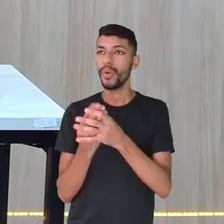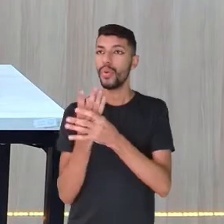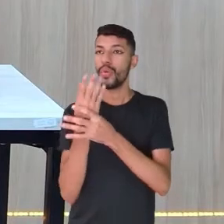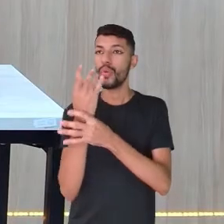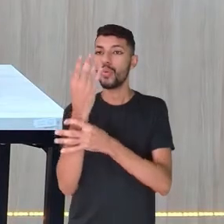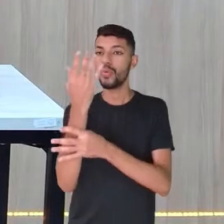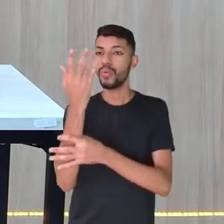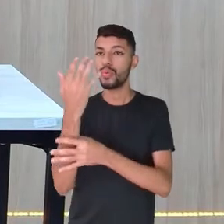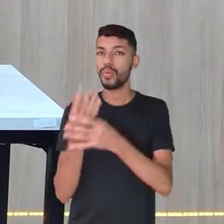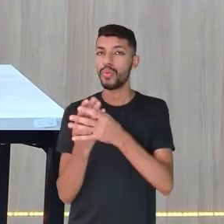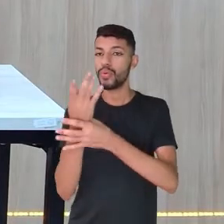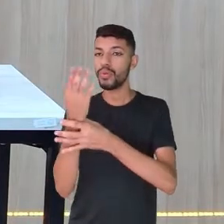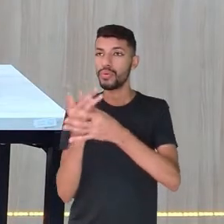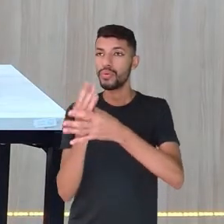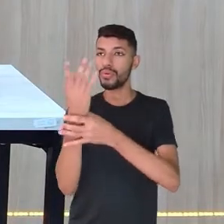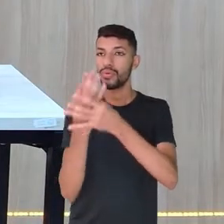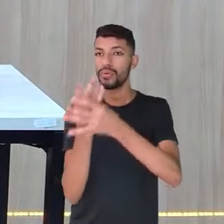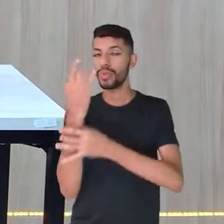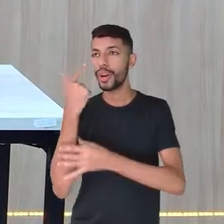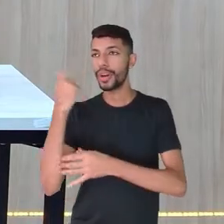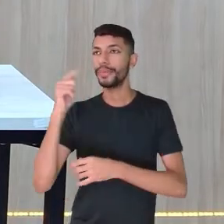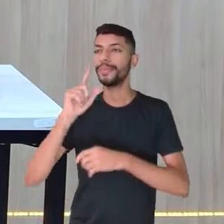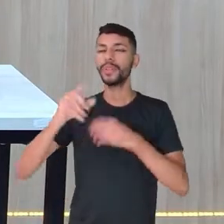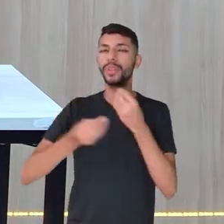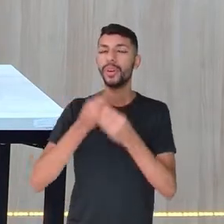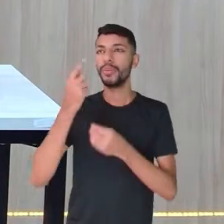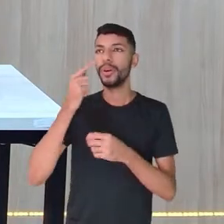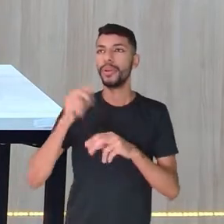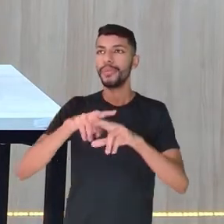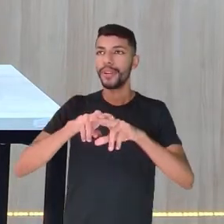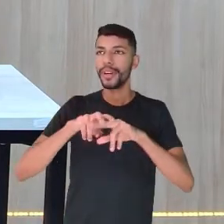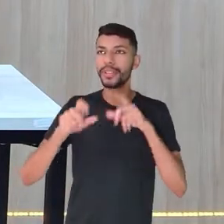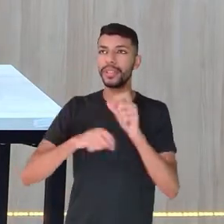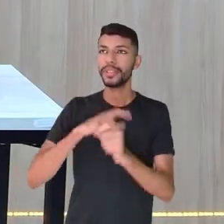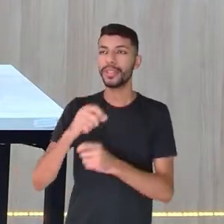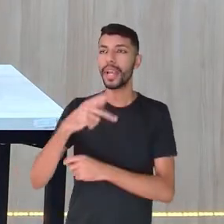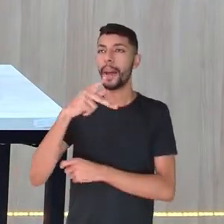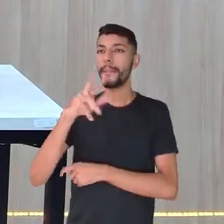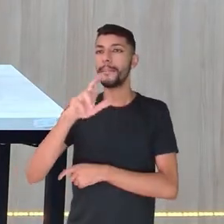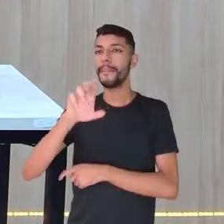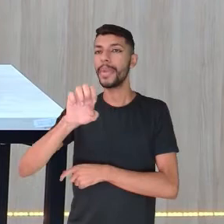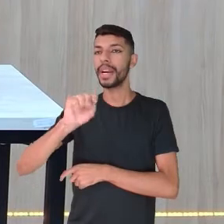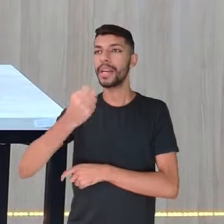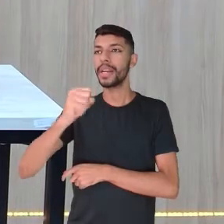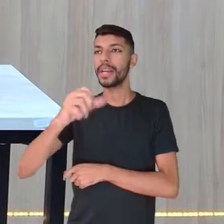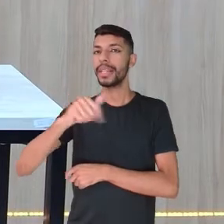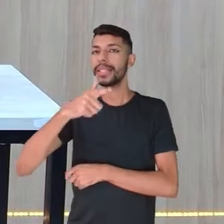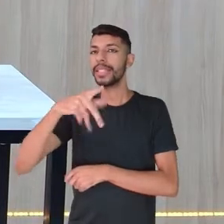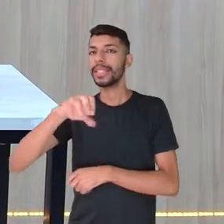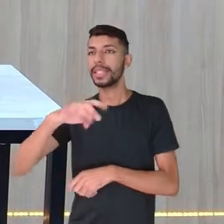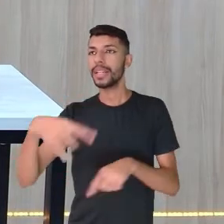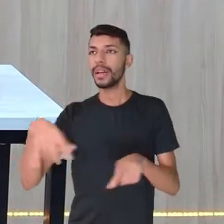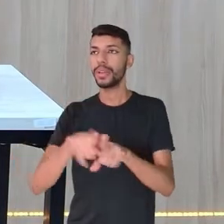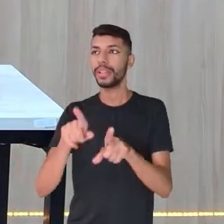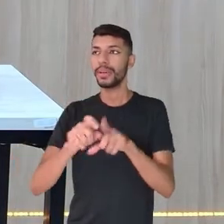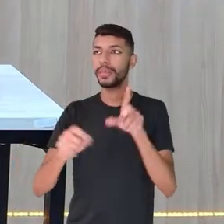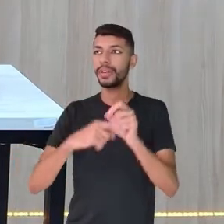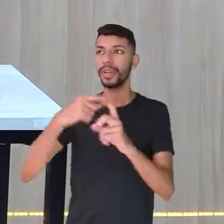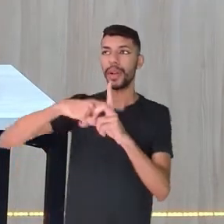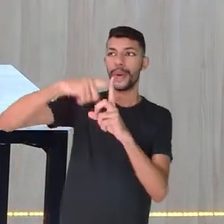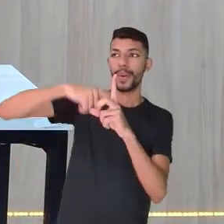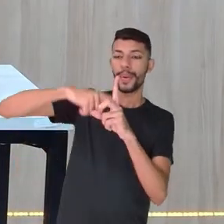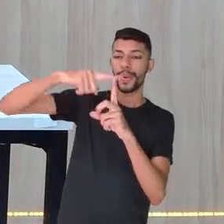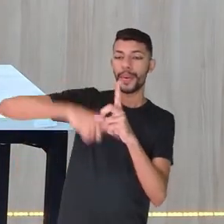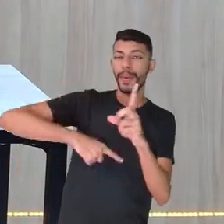assim, professora? Pois é, a partir de pressão e altas temperaturas, né, o magma vai entrar aí, olha,